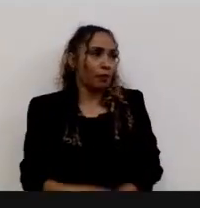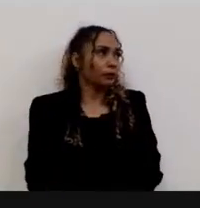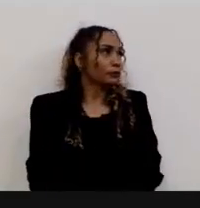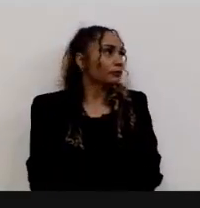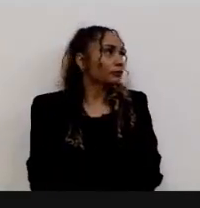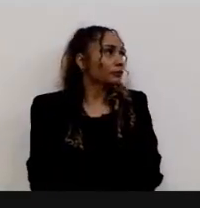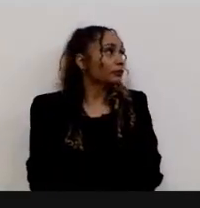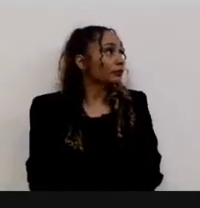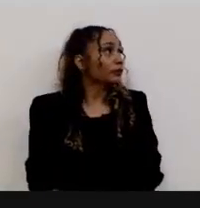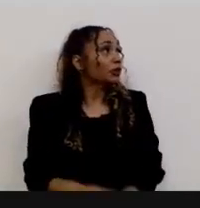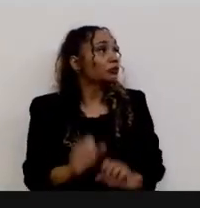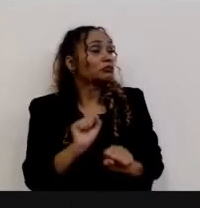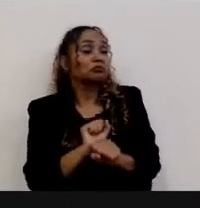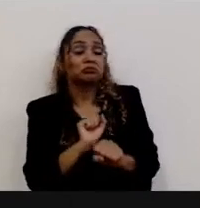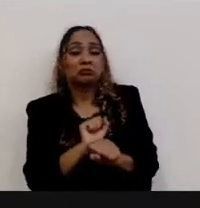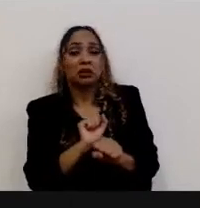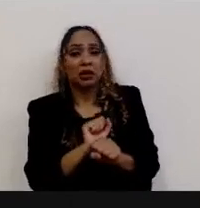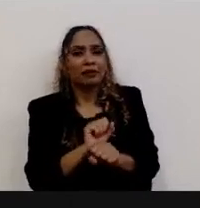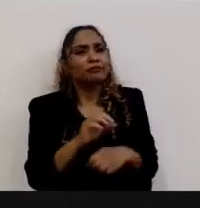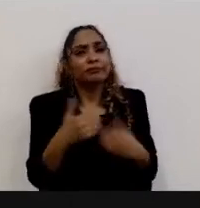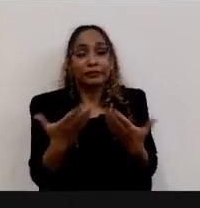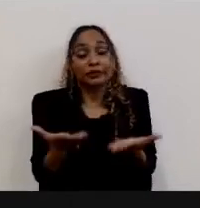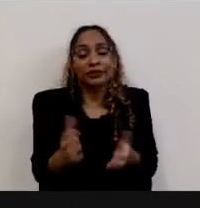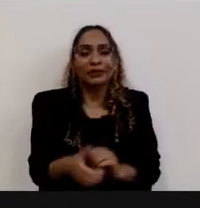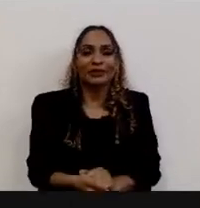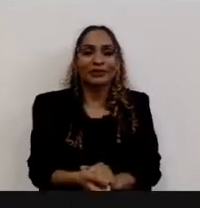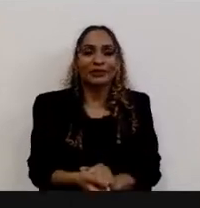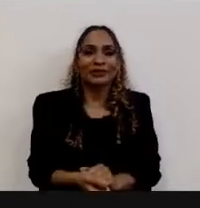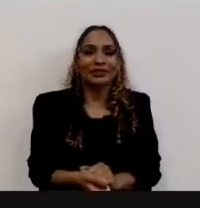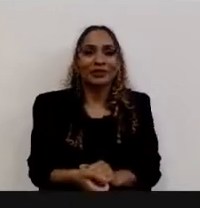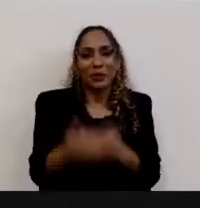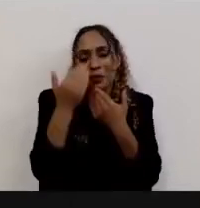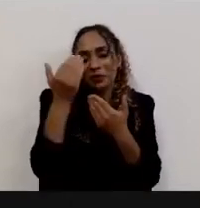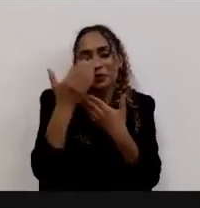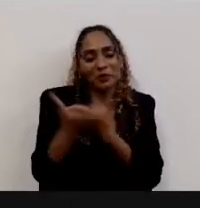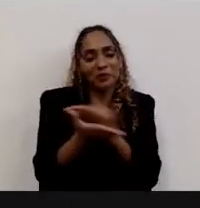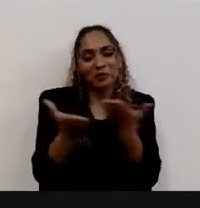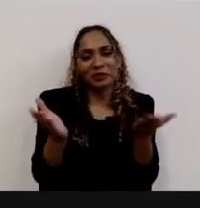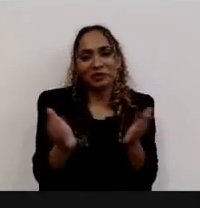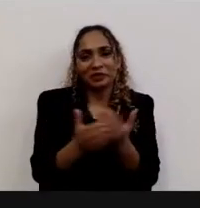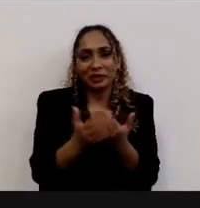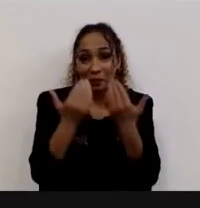Vou deixar aqui processando e é isso que eu tinha para apresentar para vocês.